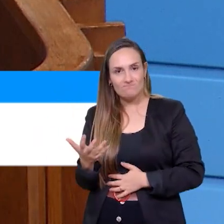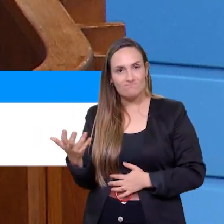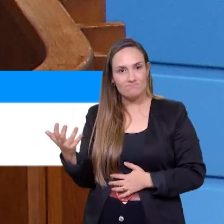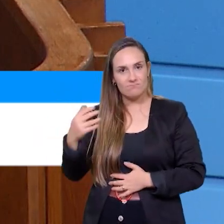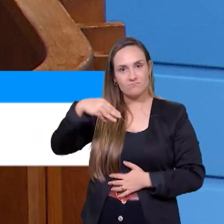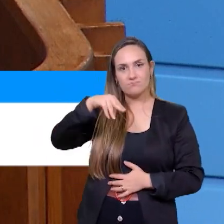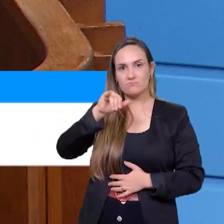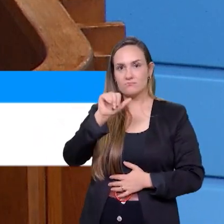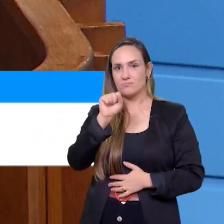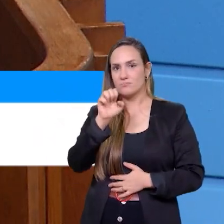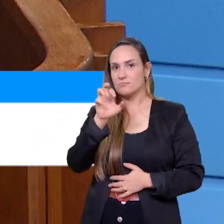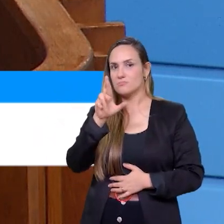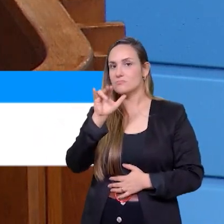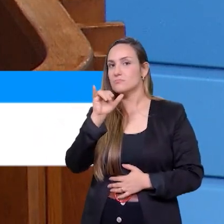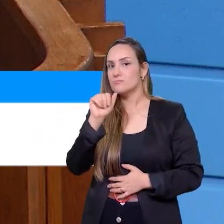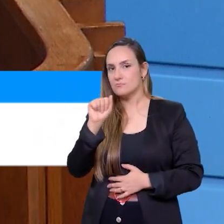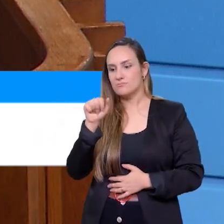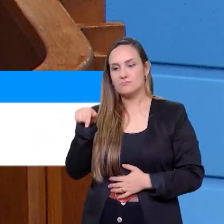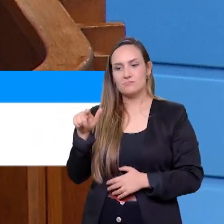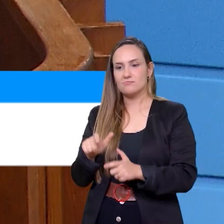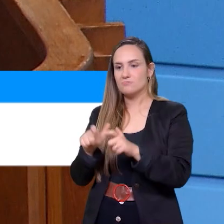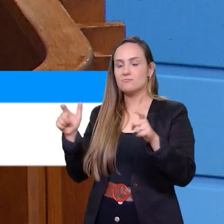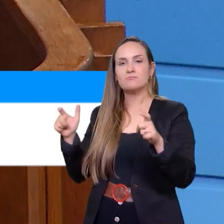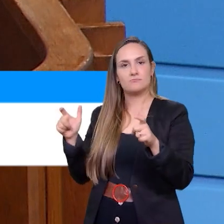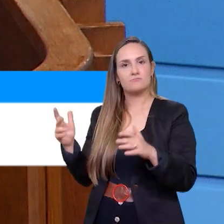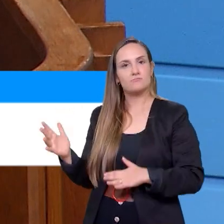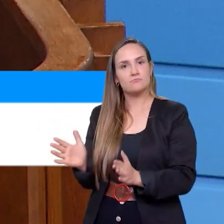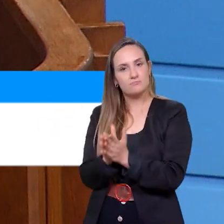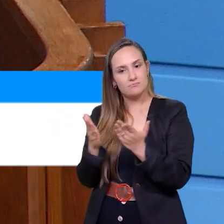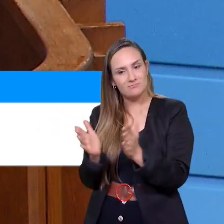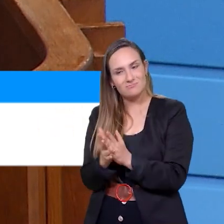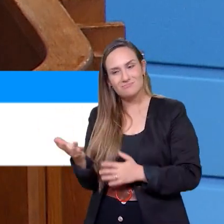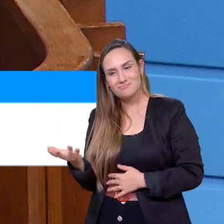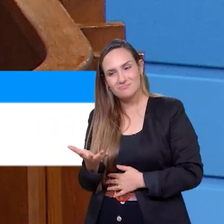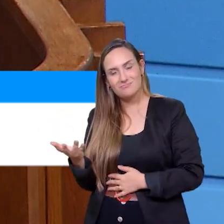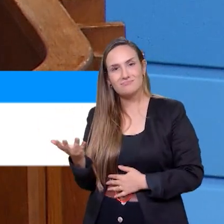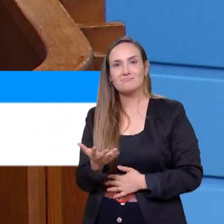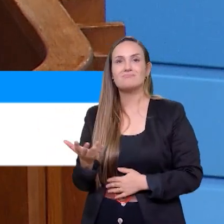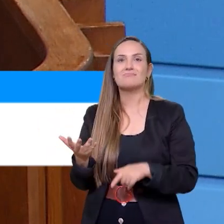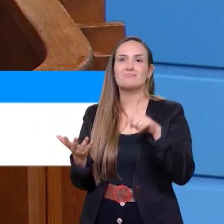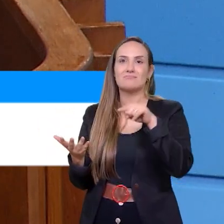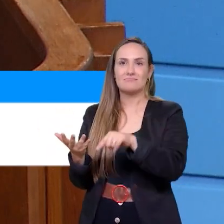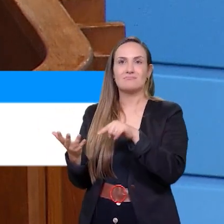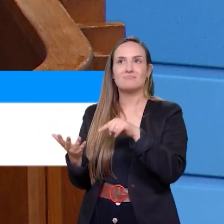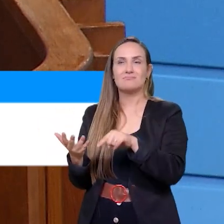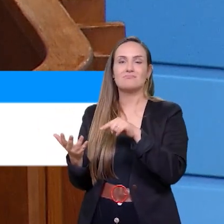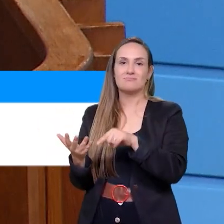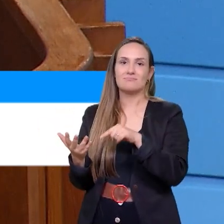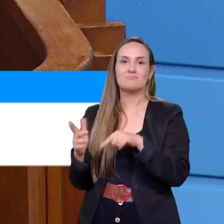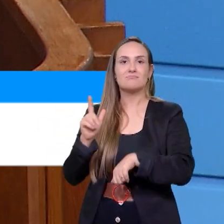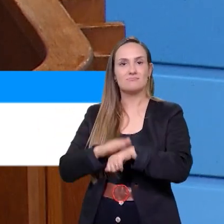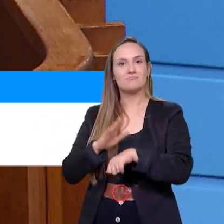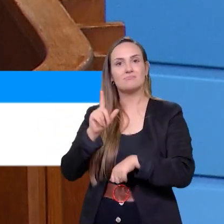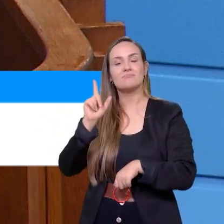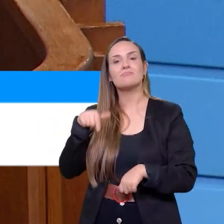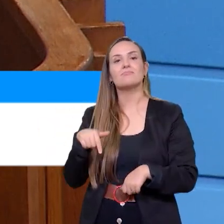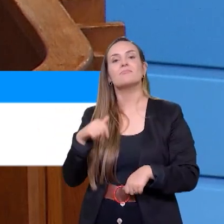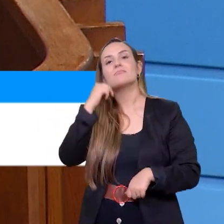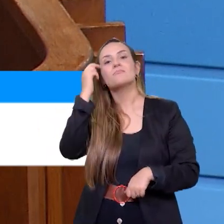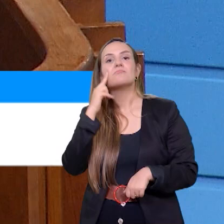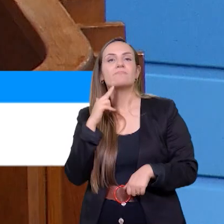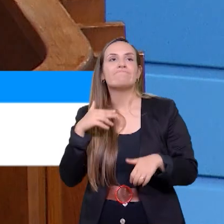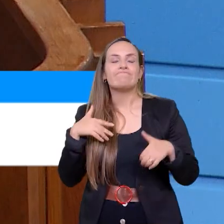de miséria, aonde está a maior parte pobre do nosso país, que é